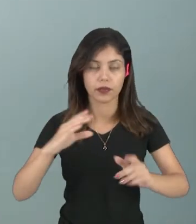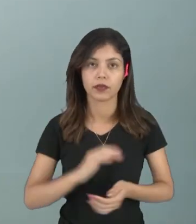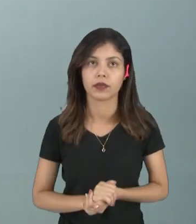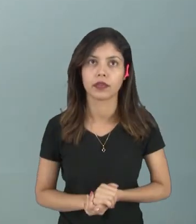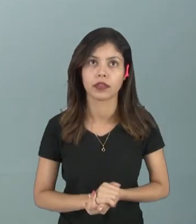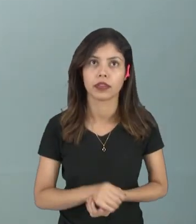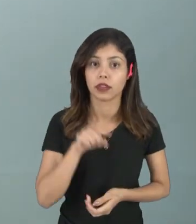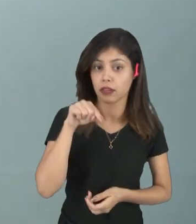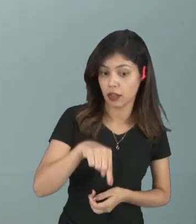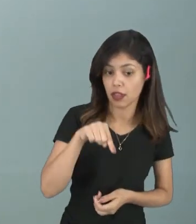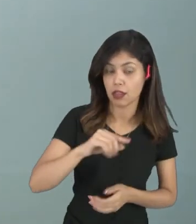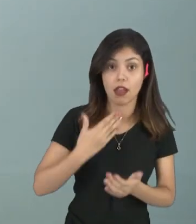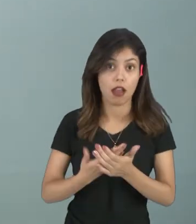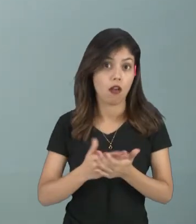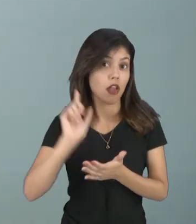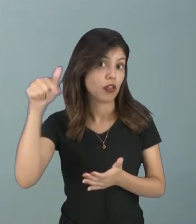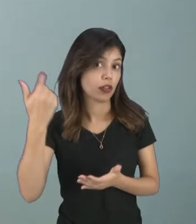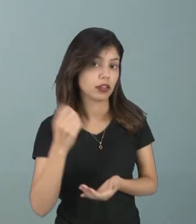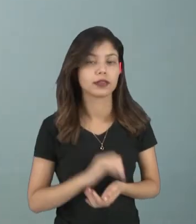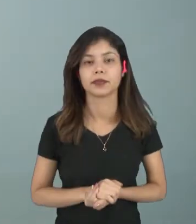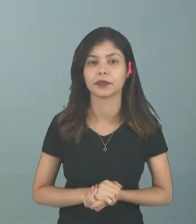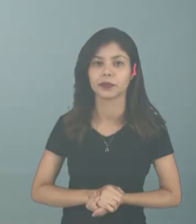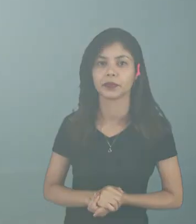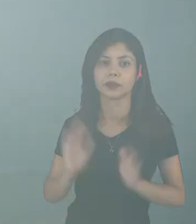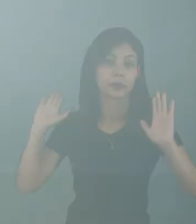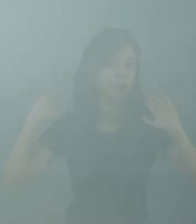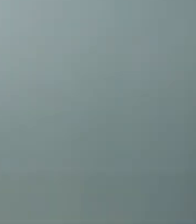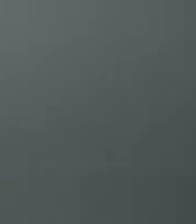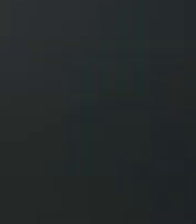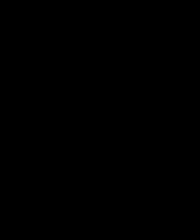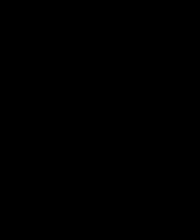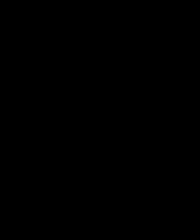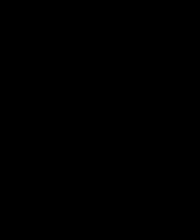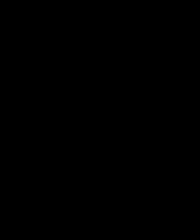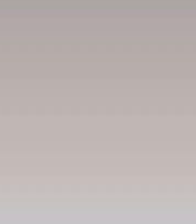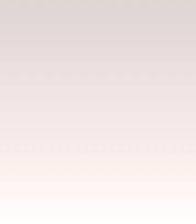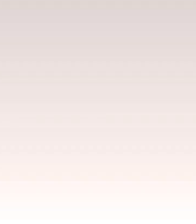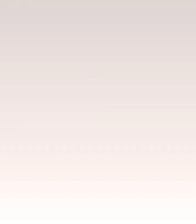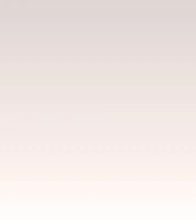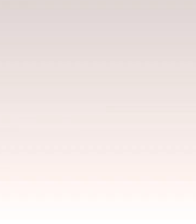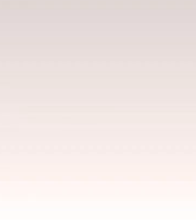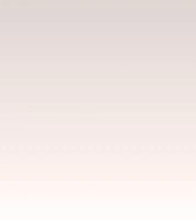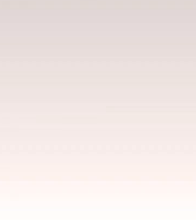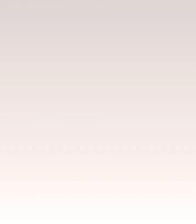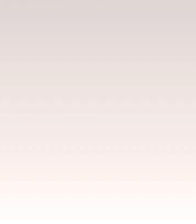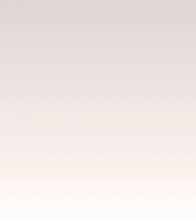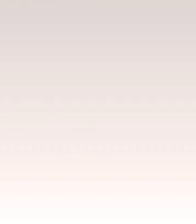você ter acesso a essa aula e muitas outras, tá bom? Tchau, tchau!